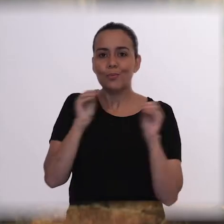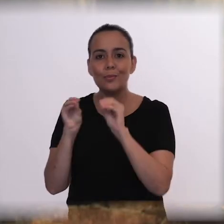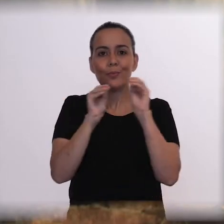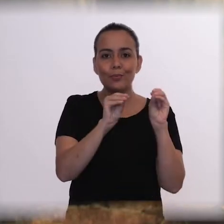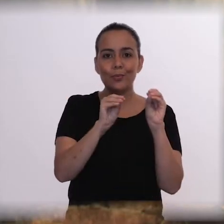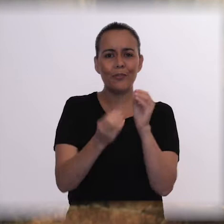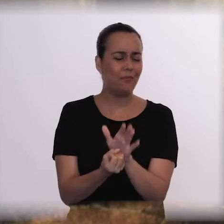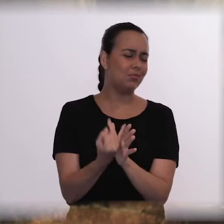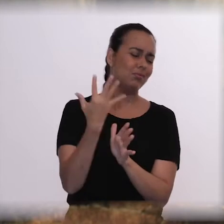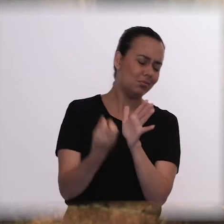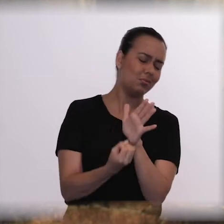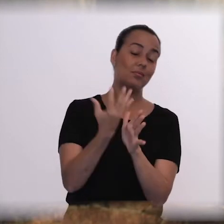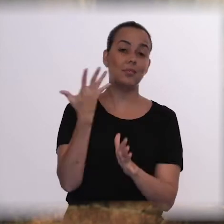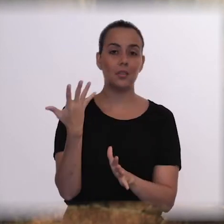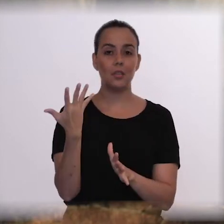Então